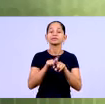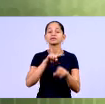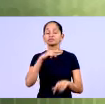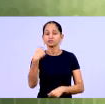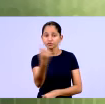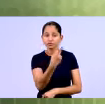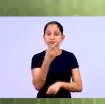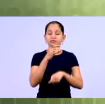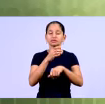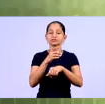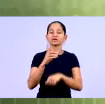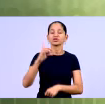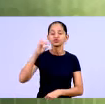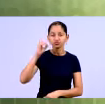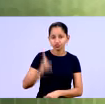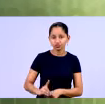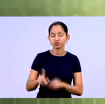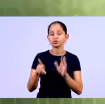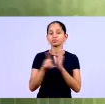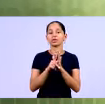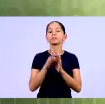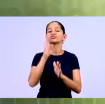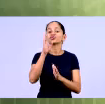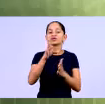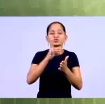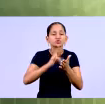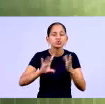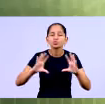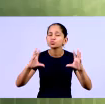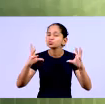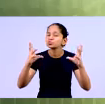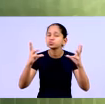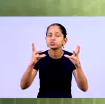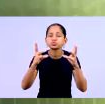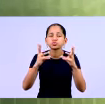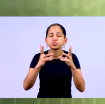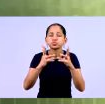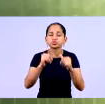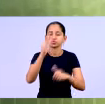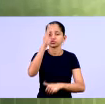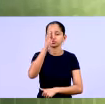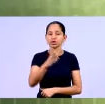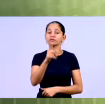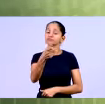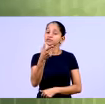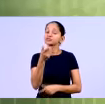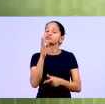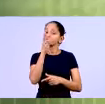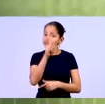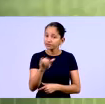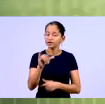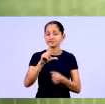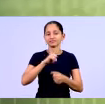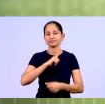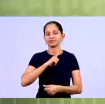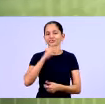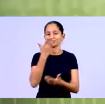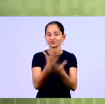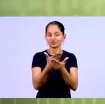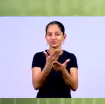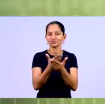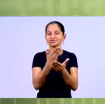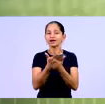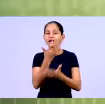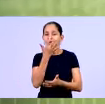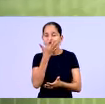uma disciplina de direito tributário que vai tratar de todos esses assuntos. Mas eu já te convido agora para que você compareça e que